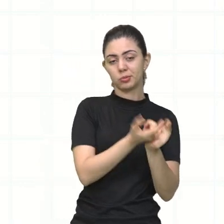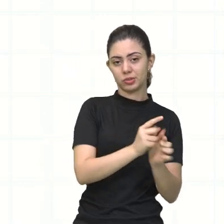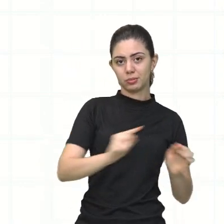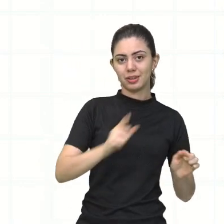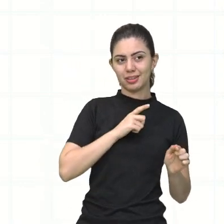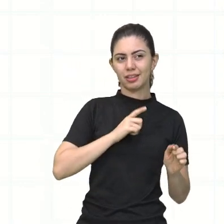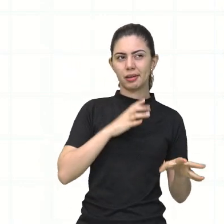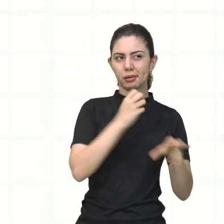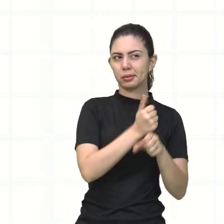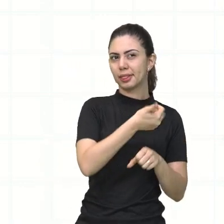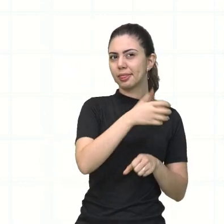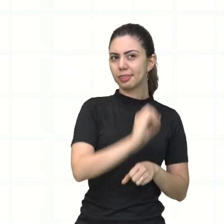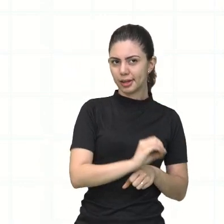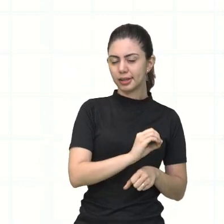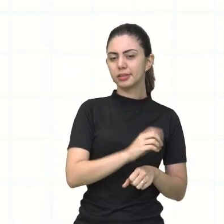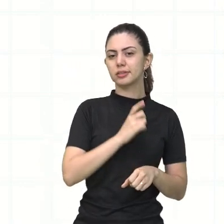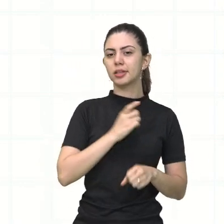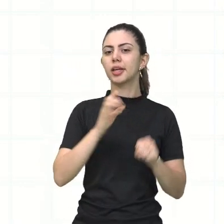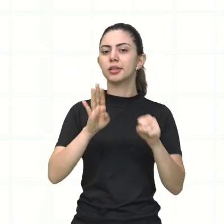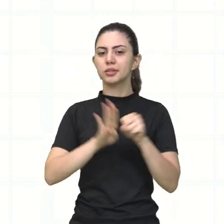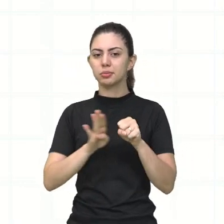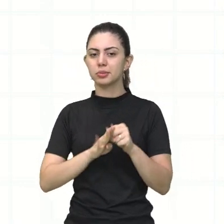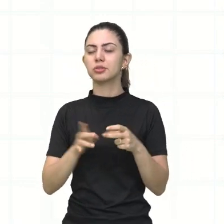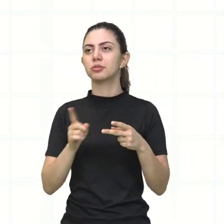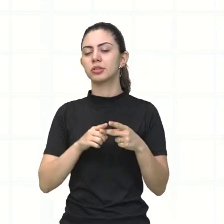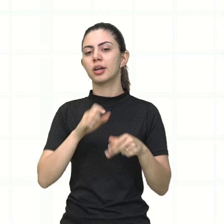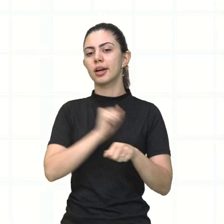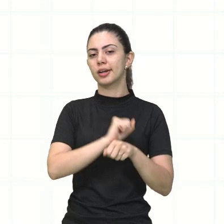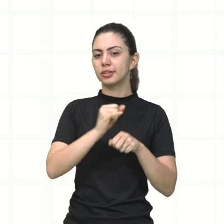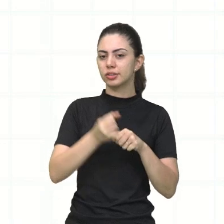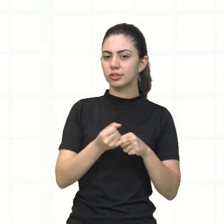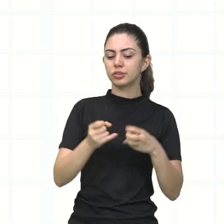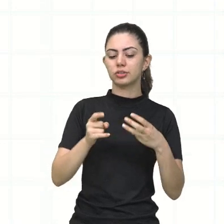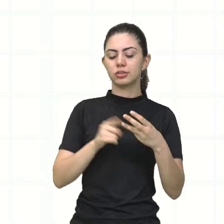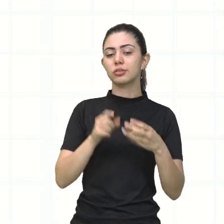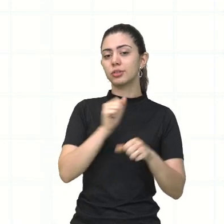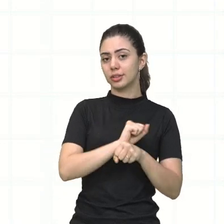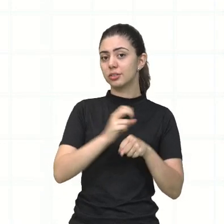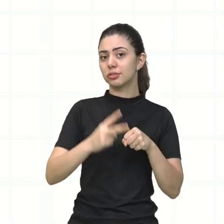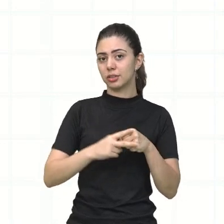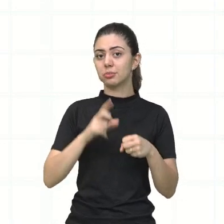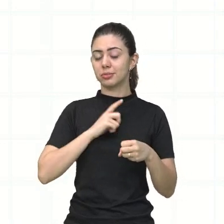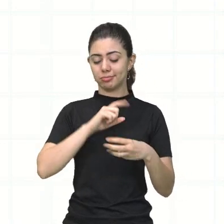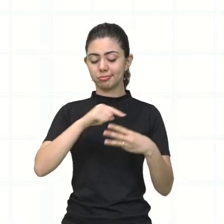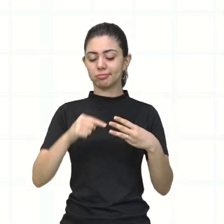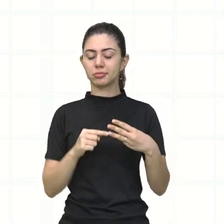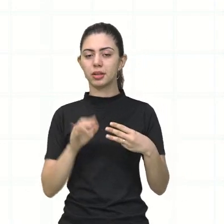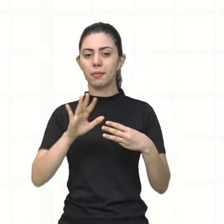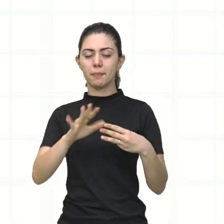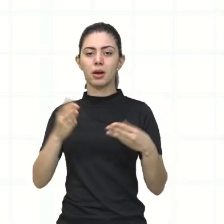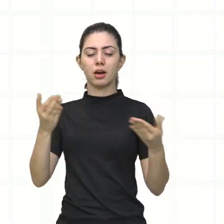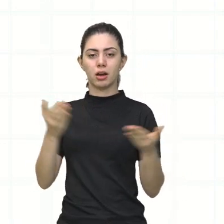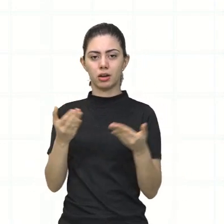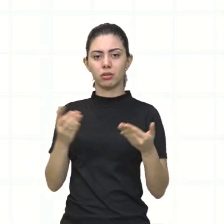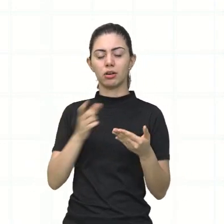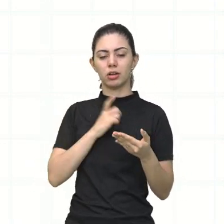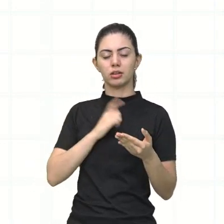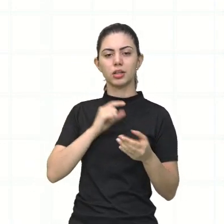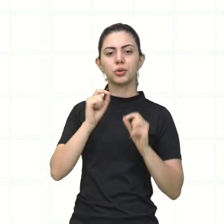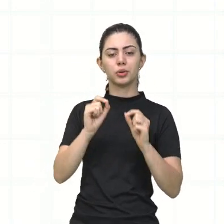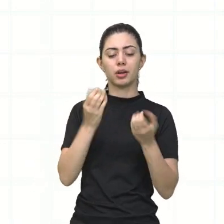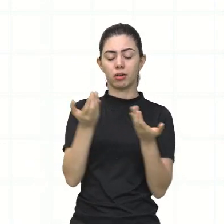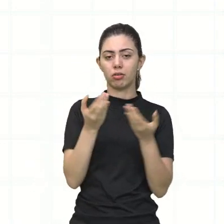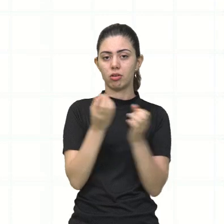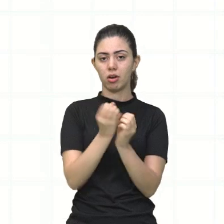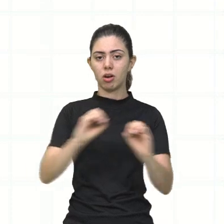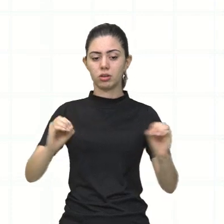de palavras, a gente tem os substantivos, os adjetivos e adverbiais. Então a ideia dessas orações